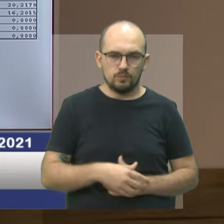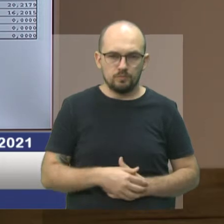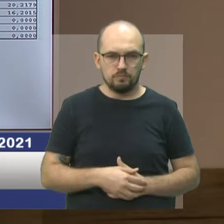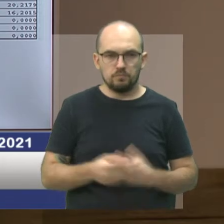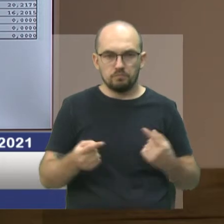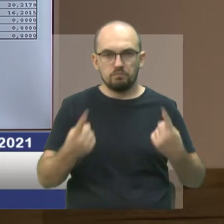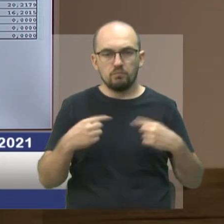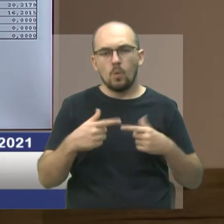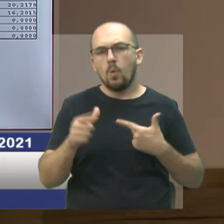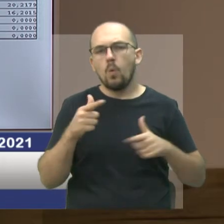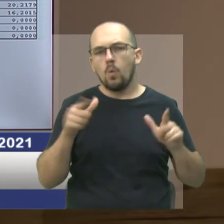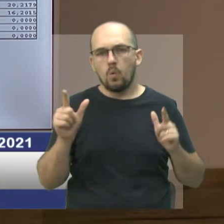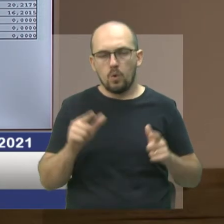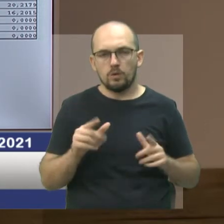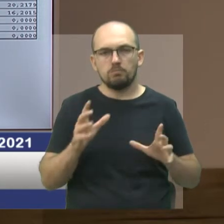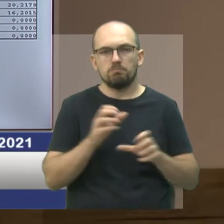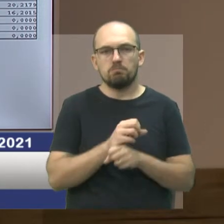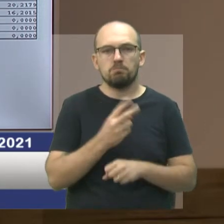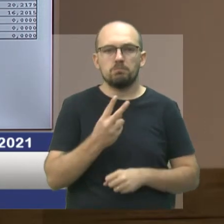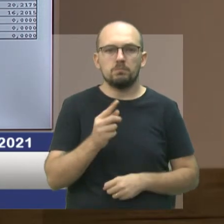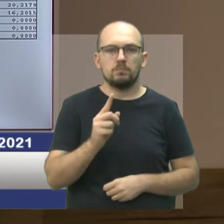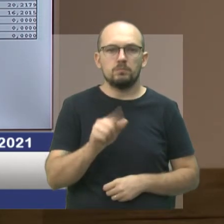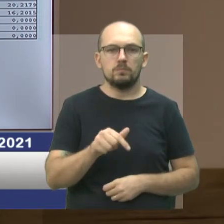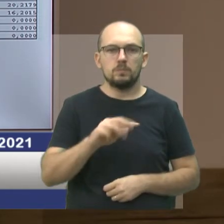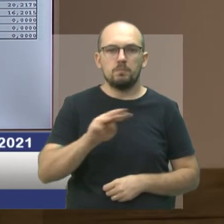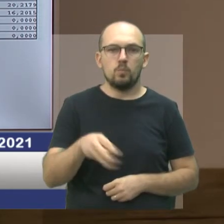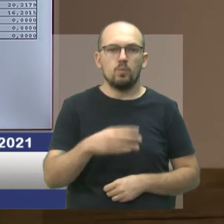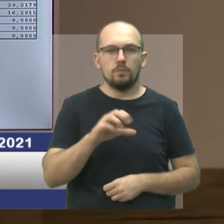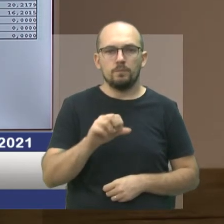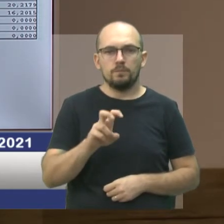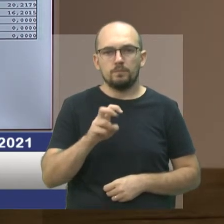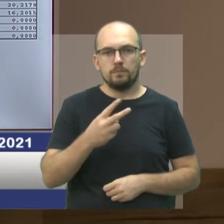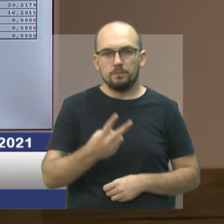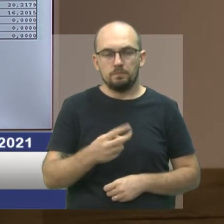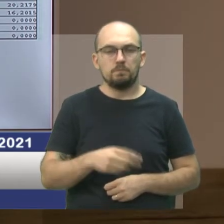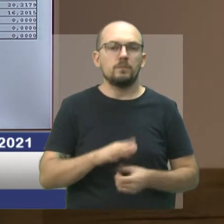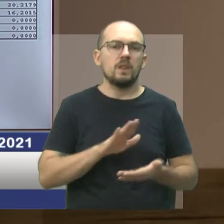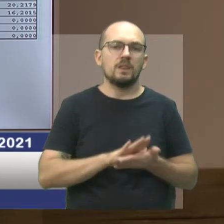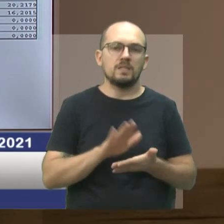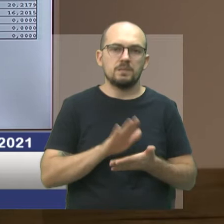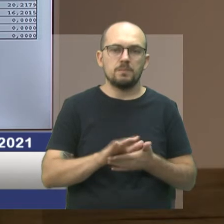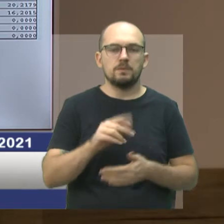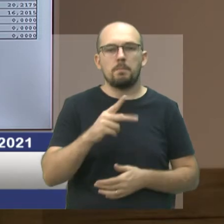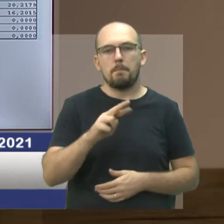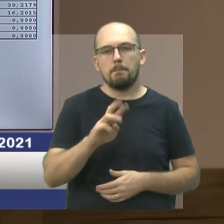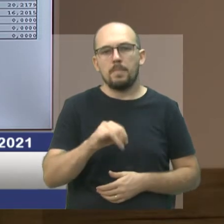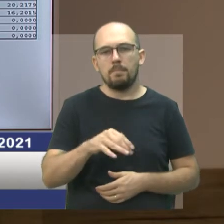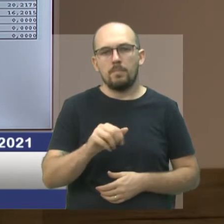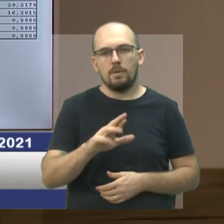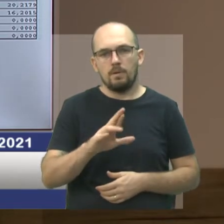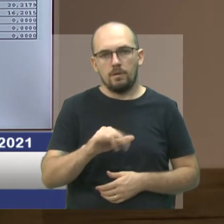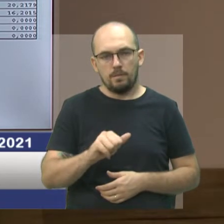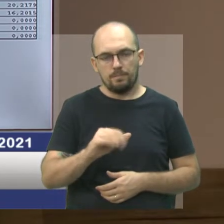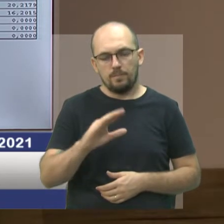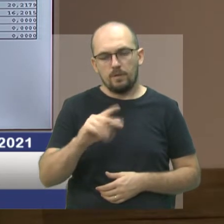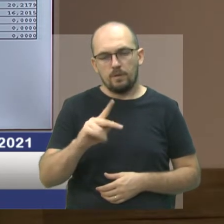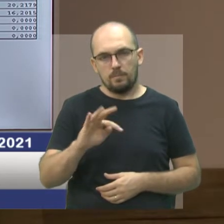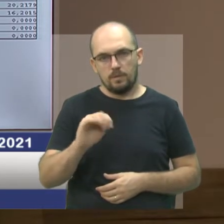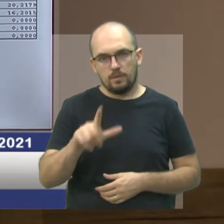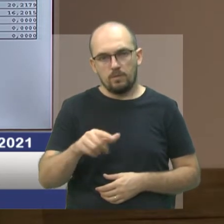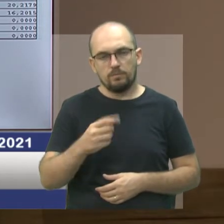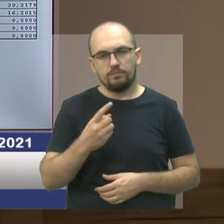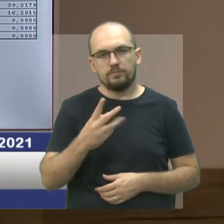despesas correntes, 217 milhões 952. Despesas primárias de capital, 13 milhões